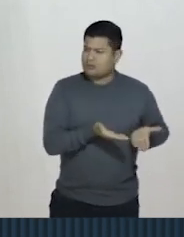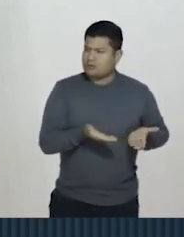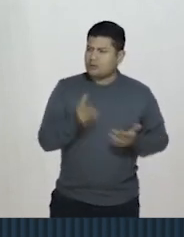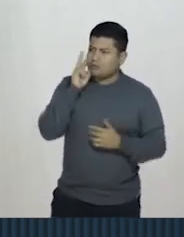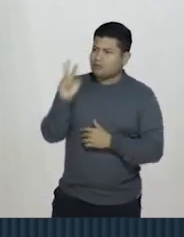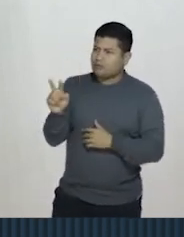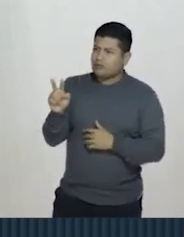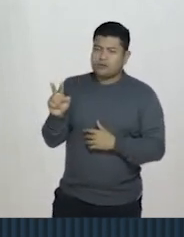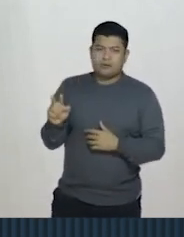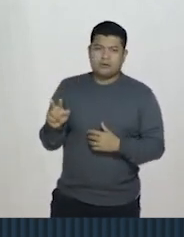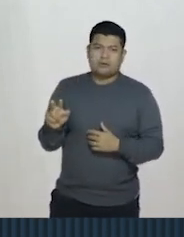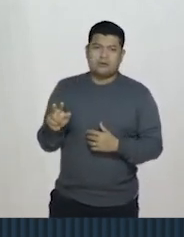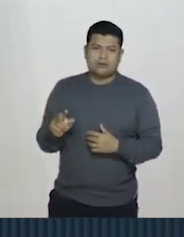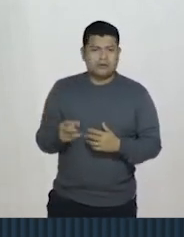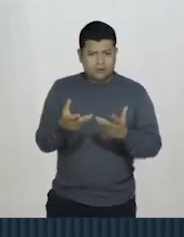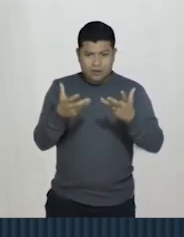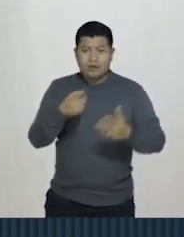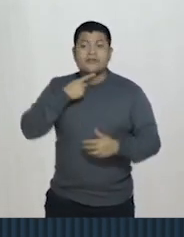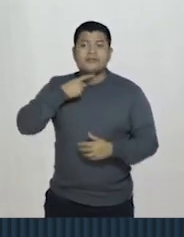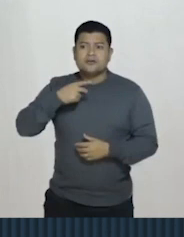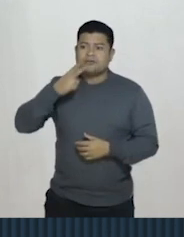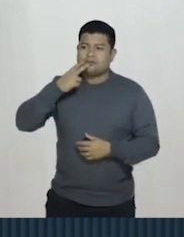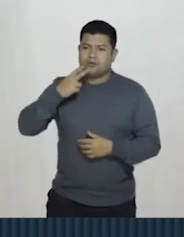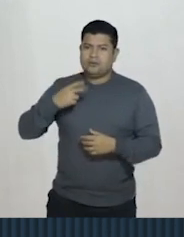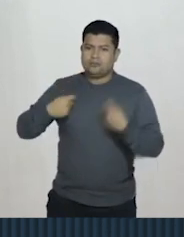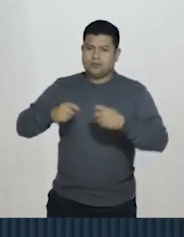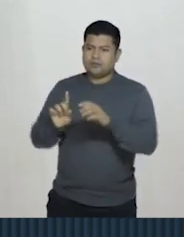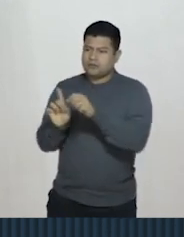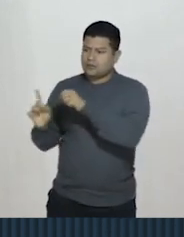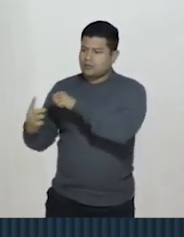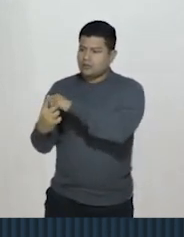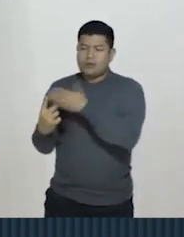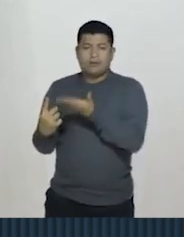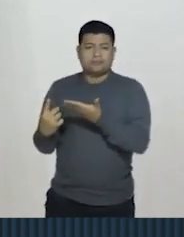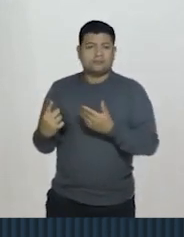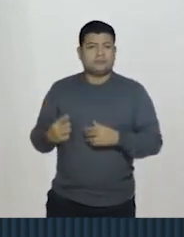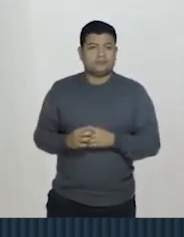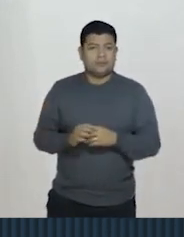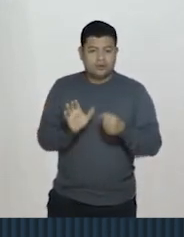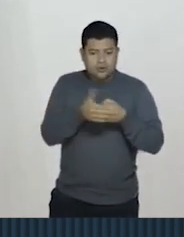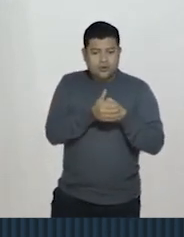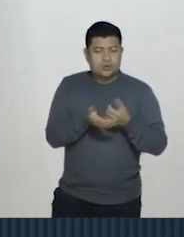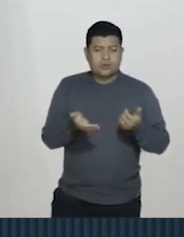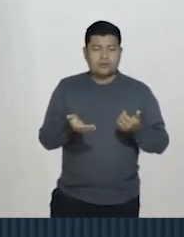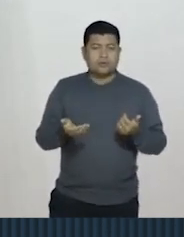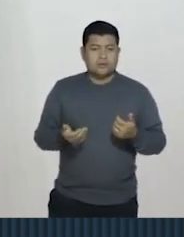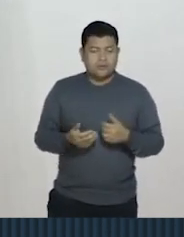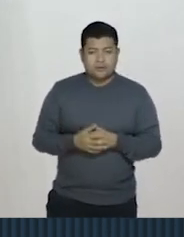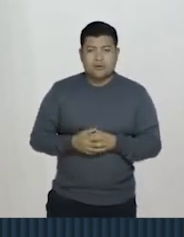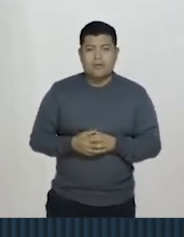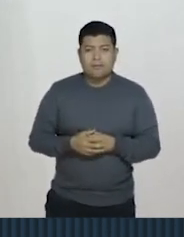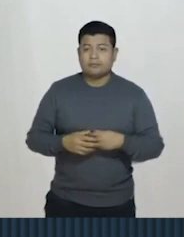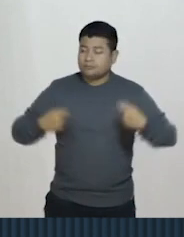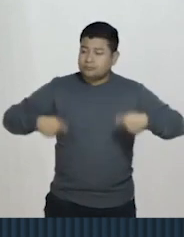esconda. Mas agora criança vendo e tendo ela como referência, então nós criamos uma sociedade doente, uma sociedade que